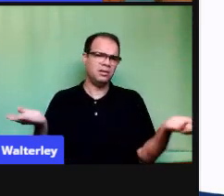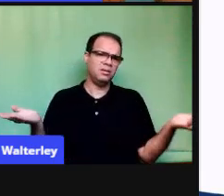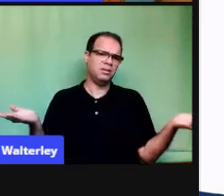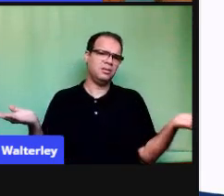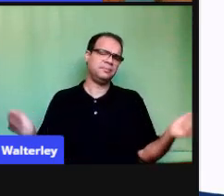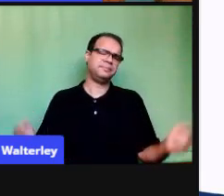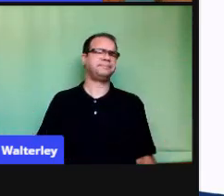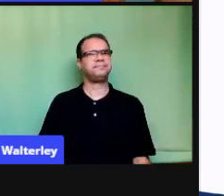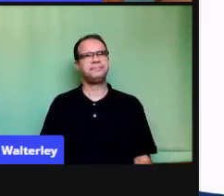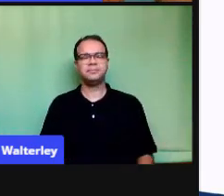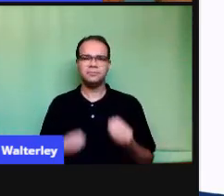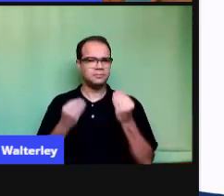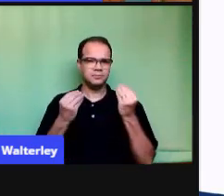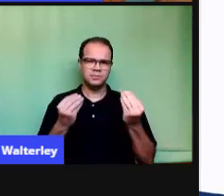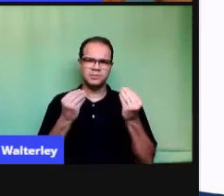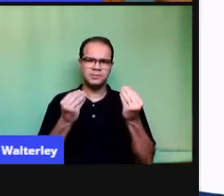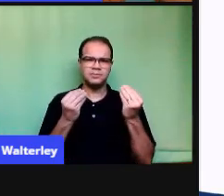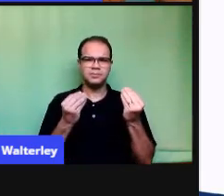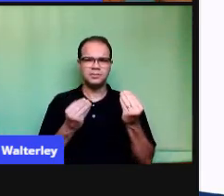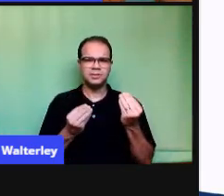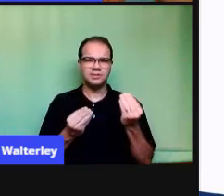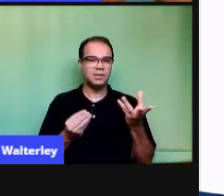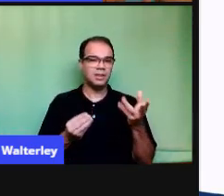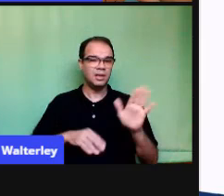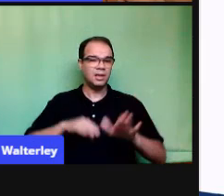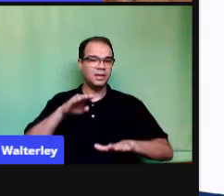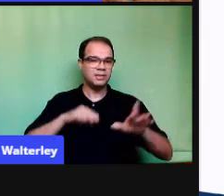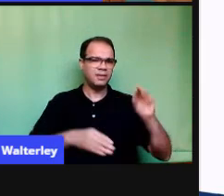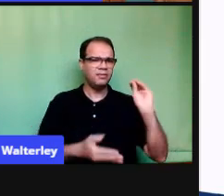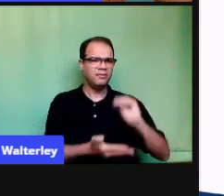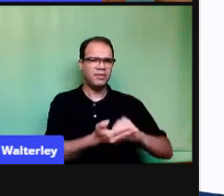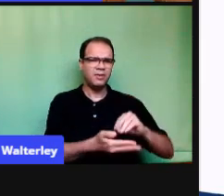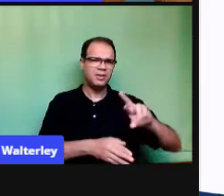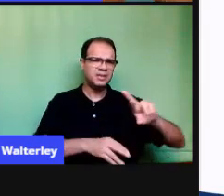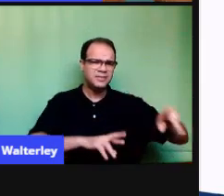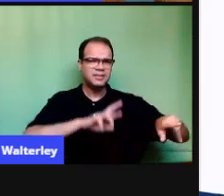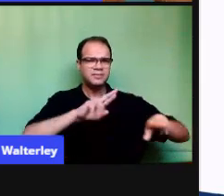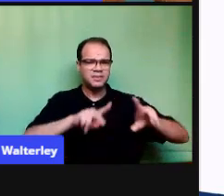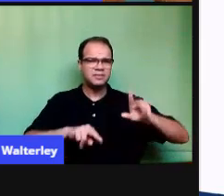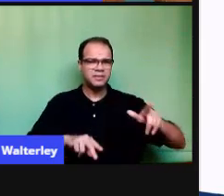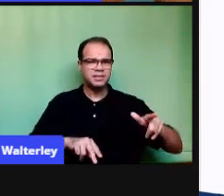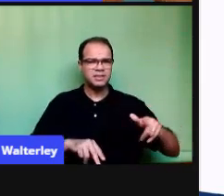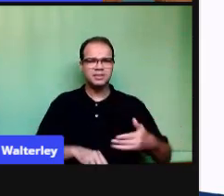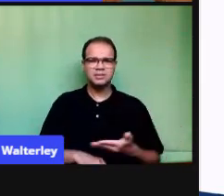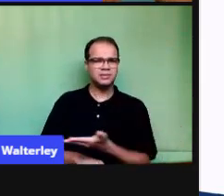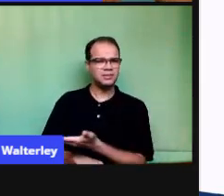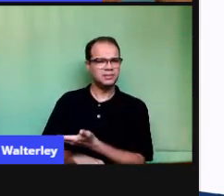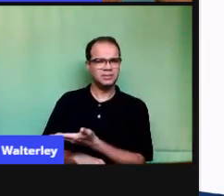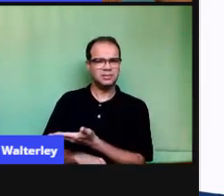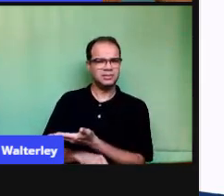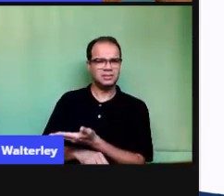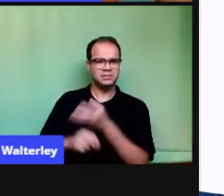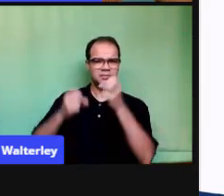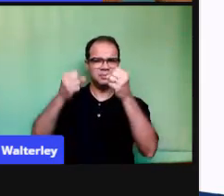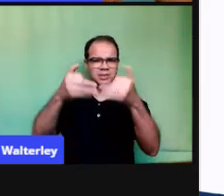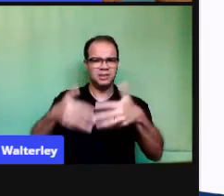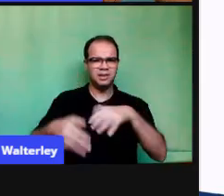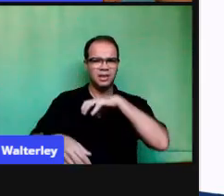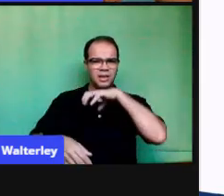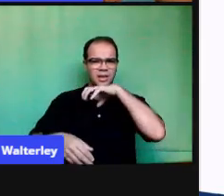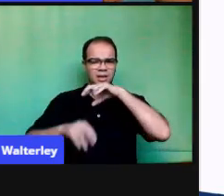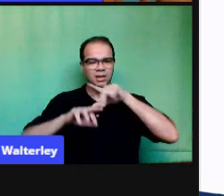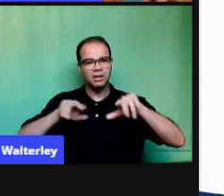bem-estar humano, né? Não tem respeito humano, não tem dignidade humana respeitada. Só que hoje